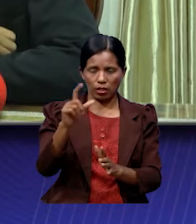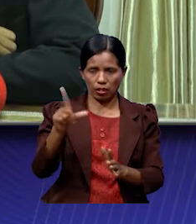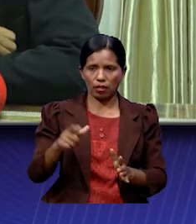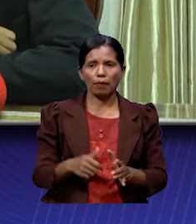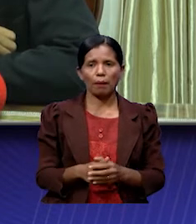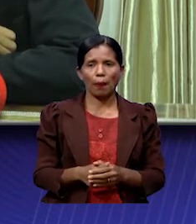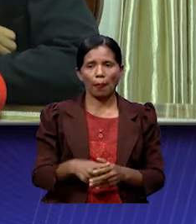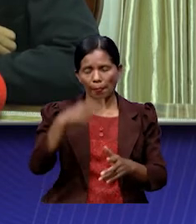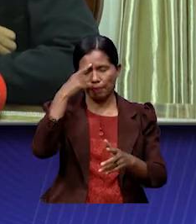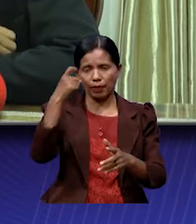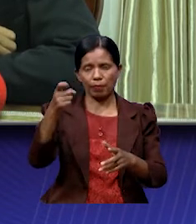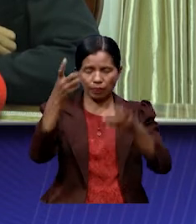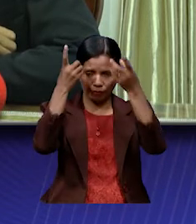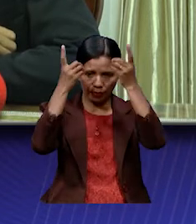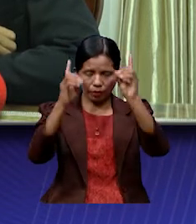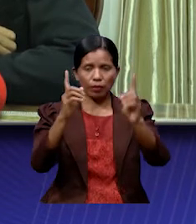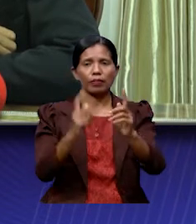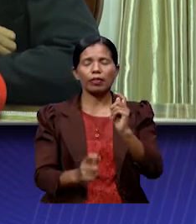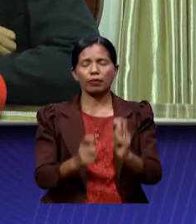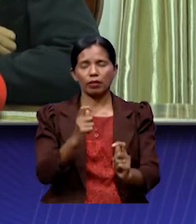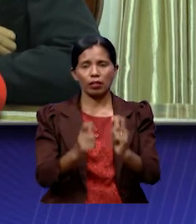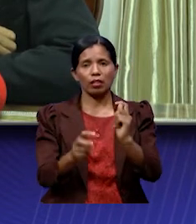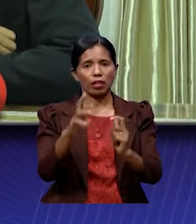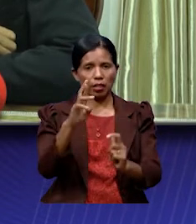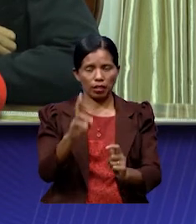maka decisão tribunal ne kata